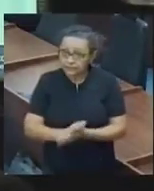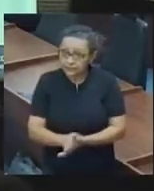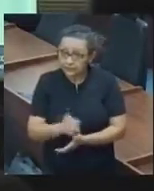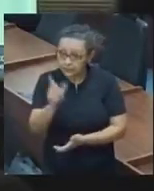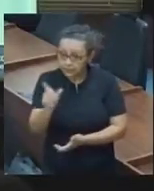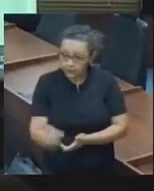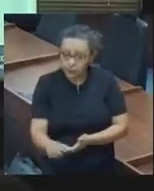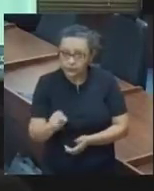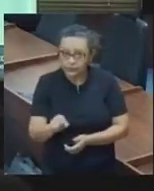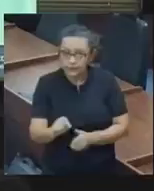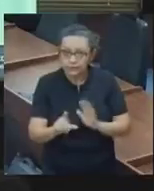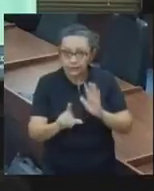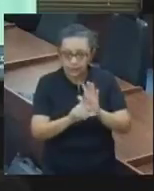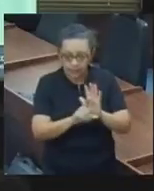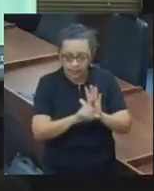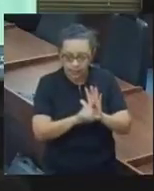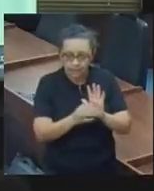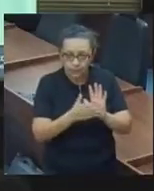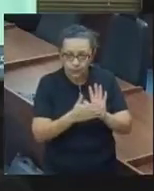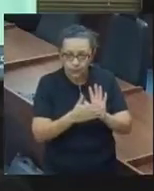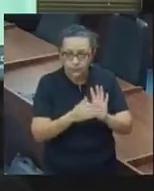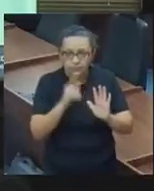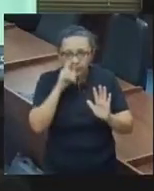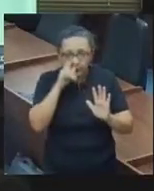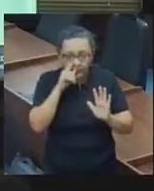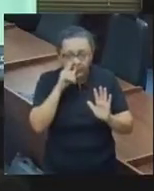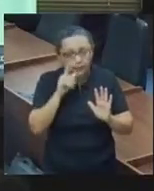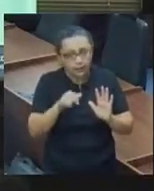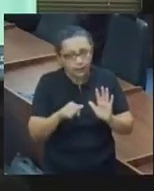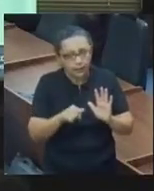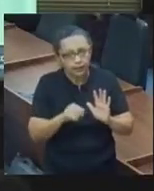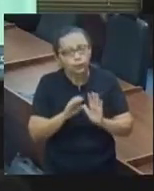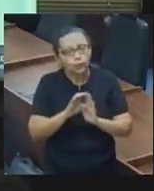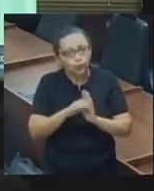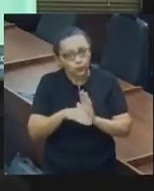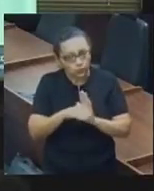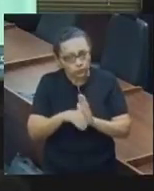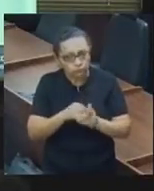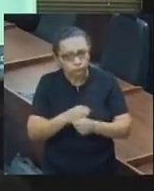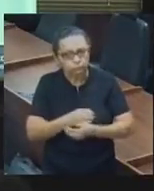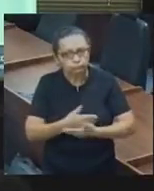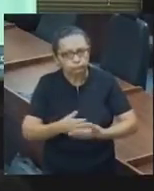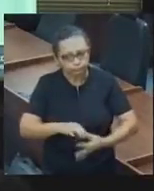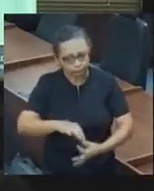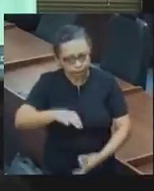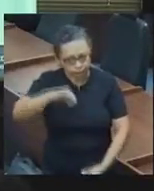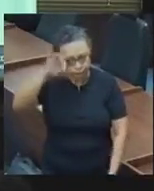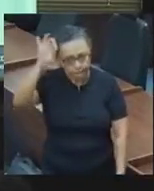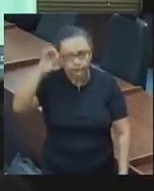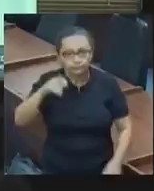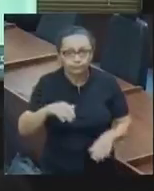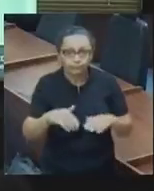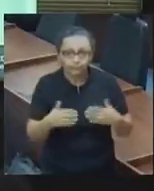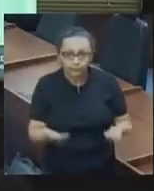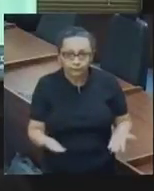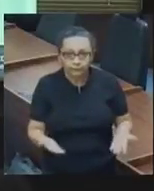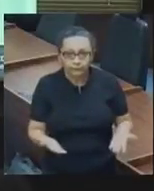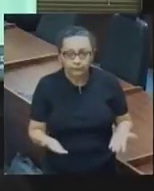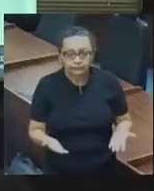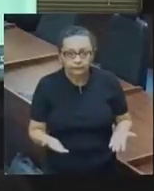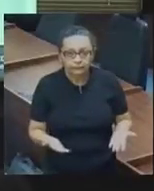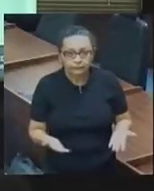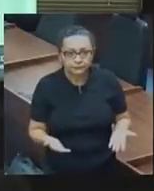pela lei brasileira de inclusão ela é bastante é um conceito bastante amplo então é